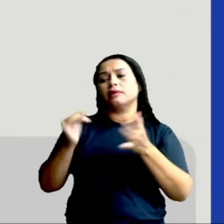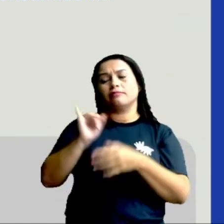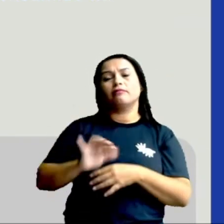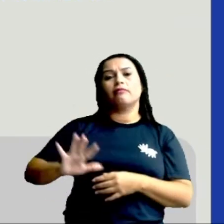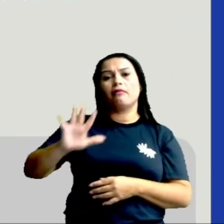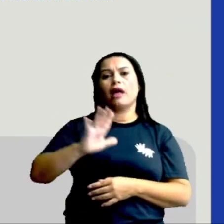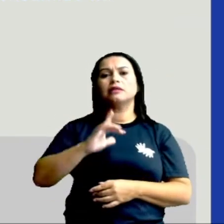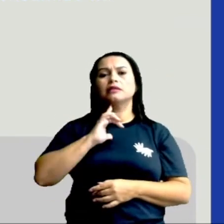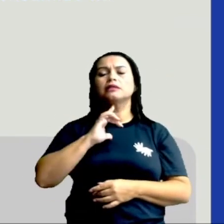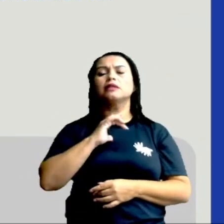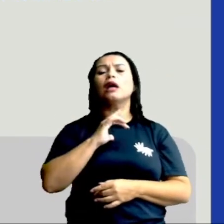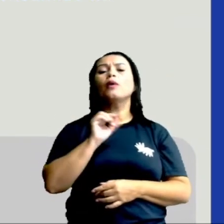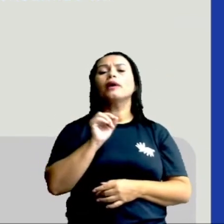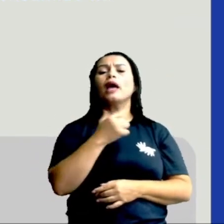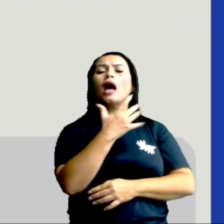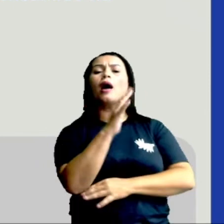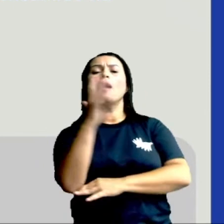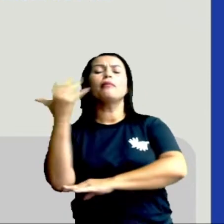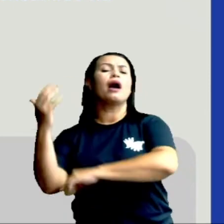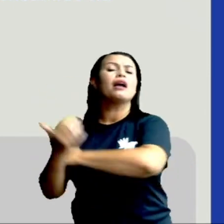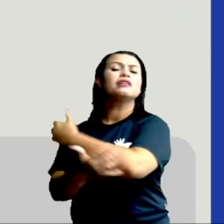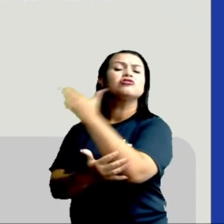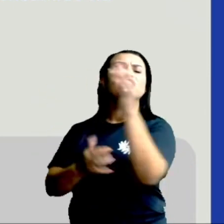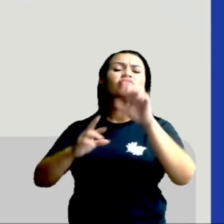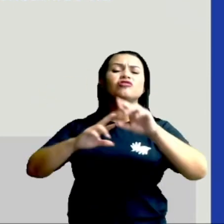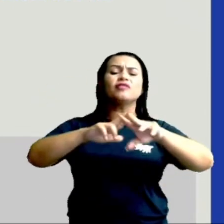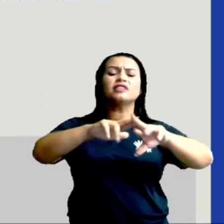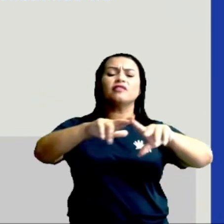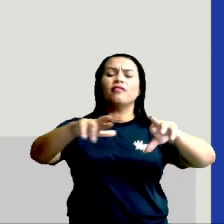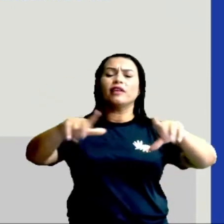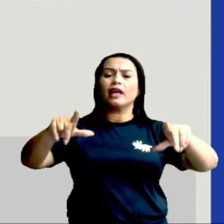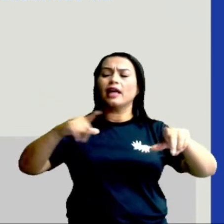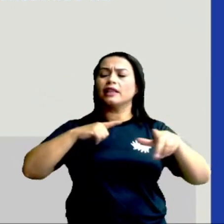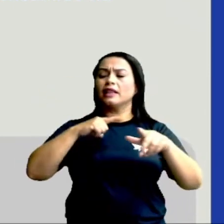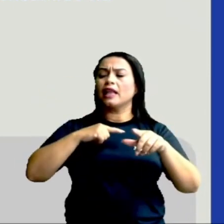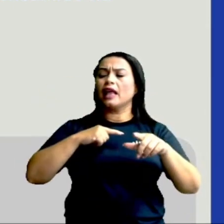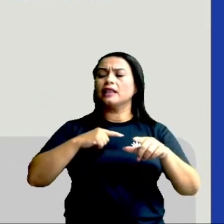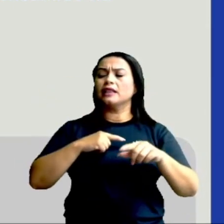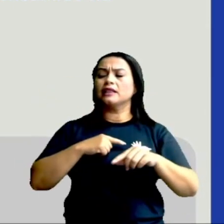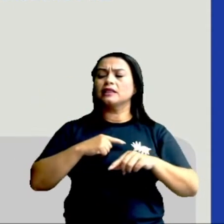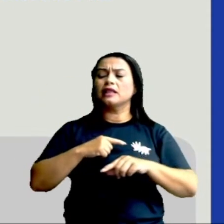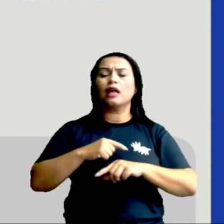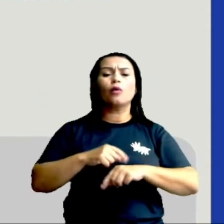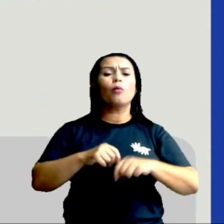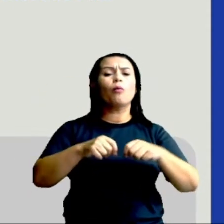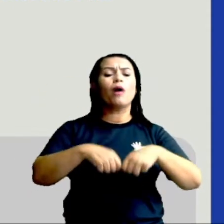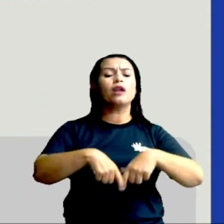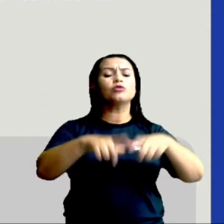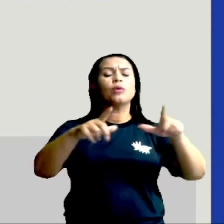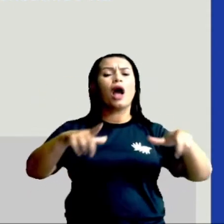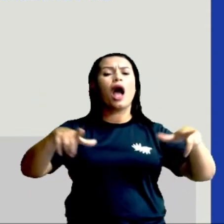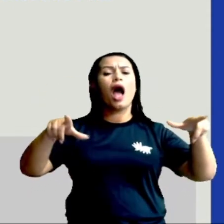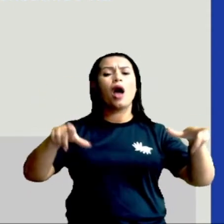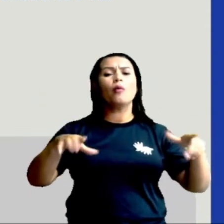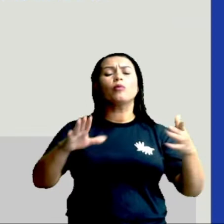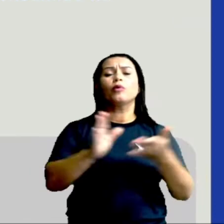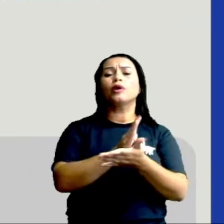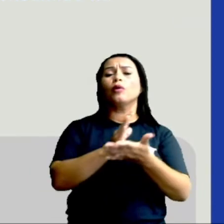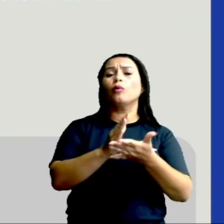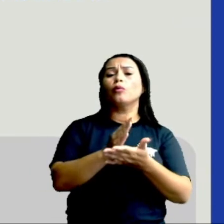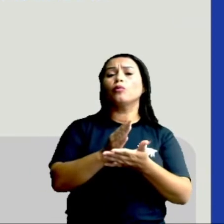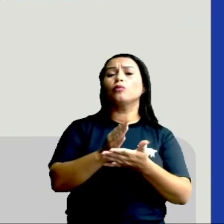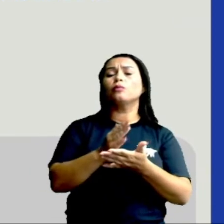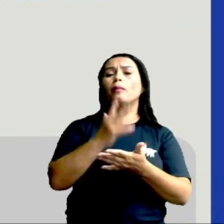imagem, sua paisagem é bastante diversificada, com áreas de campo sujo e limpo com poucas